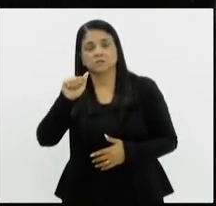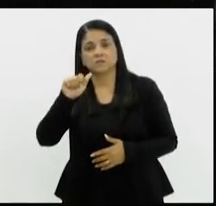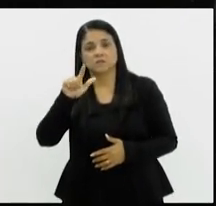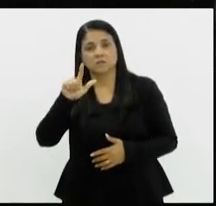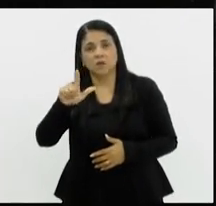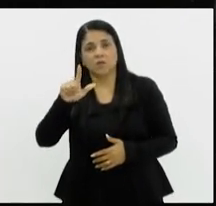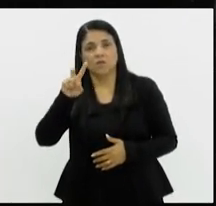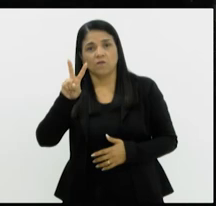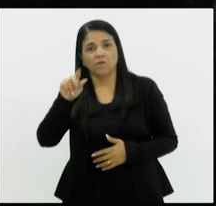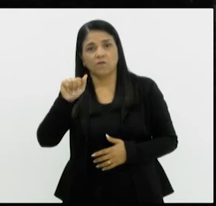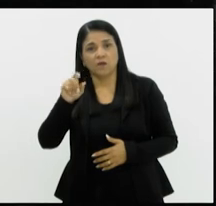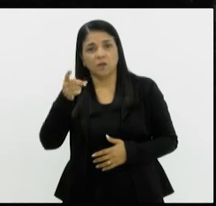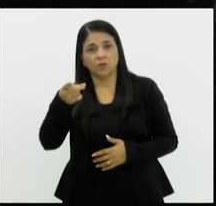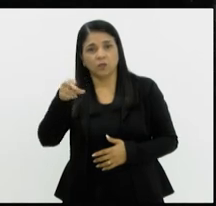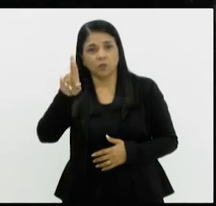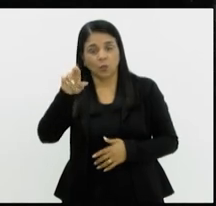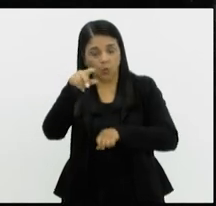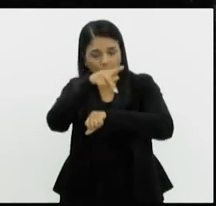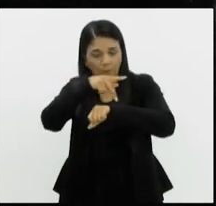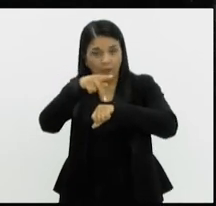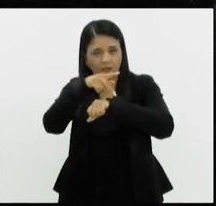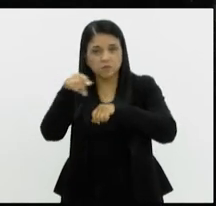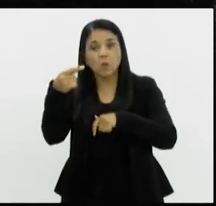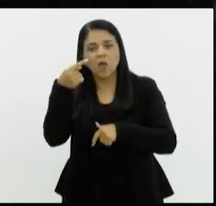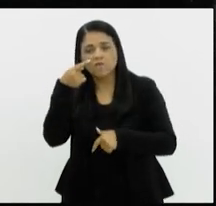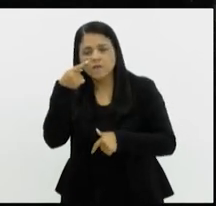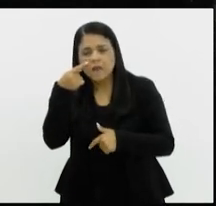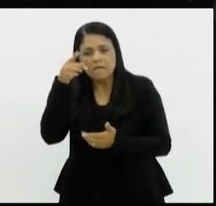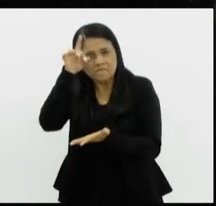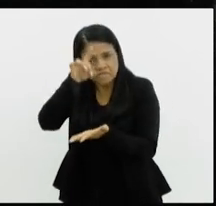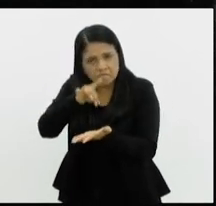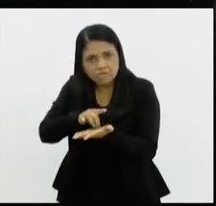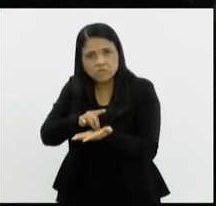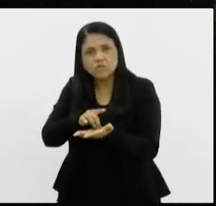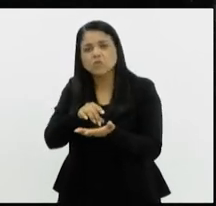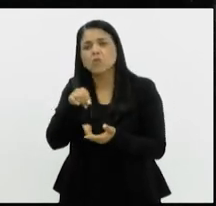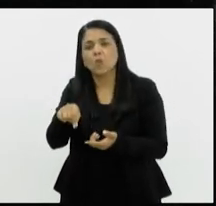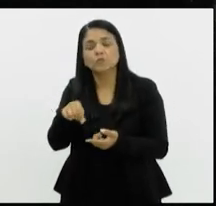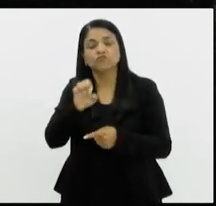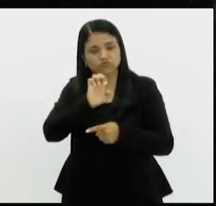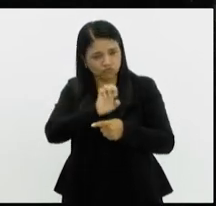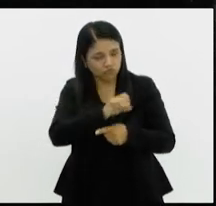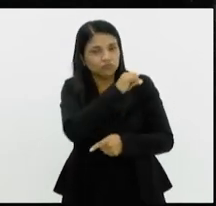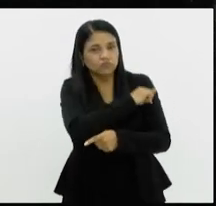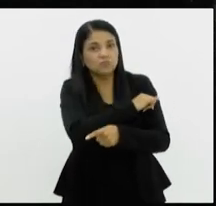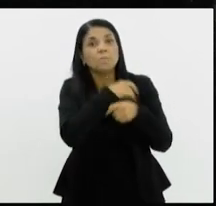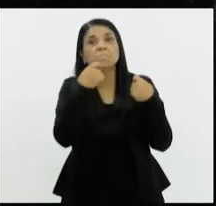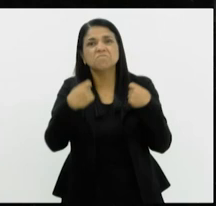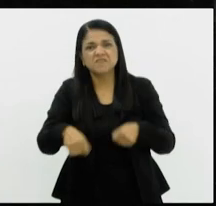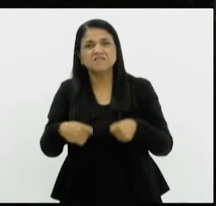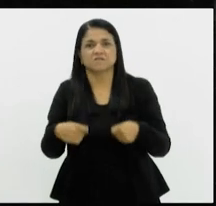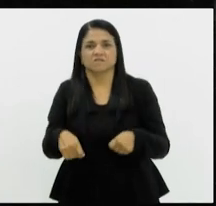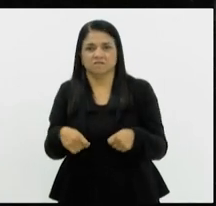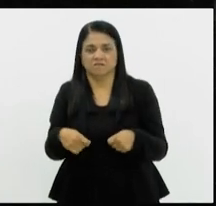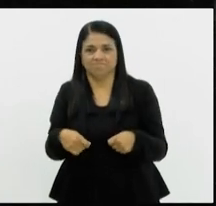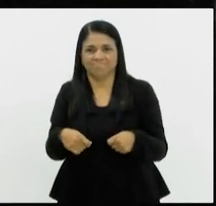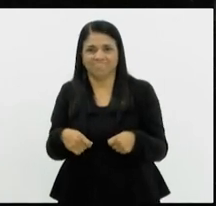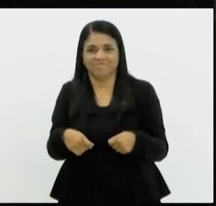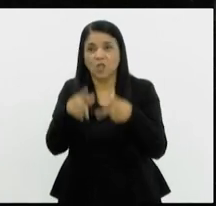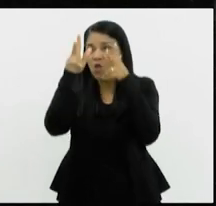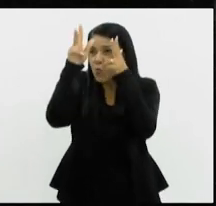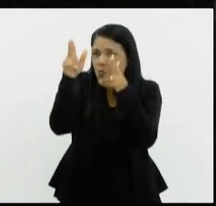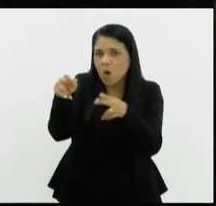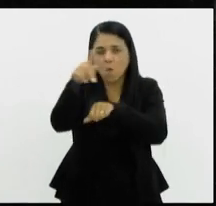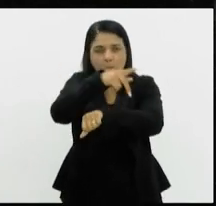ao salvador eu quero ver aquela realidade eu acho que o Rio de Janeiro hoje precisa disso esses